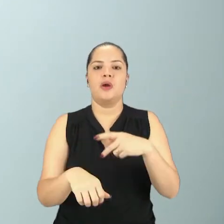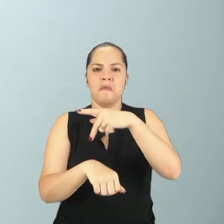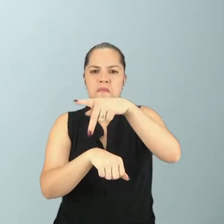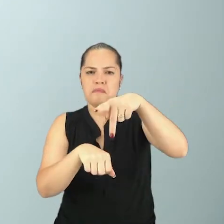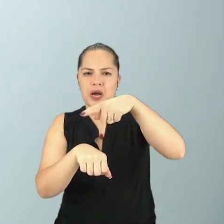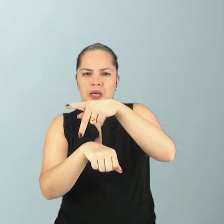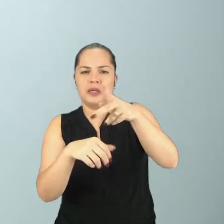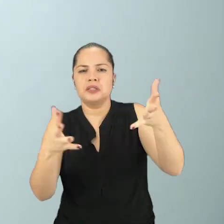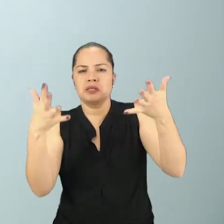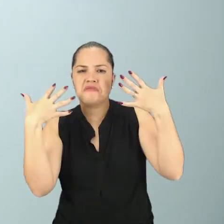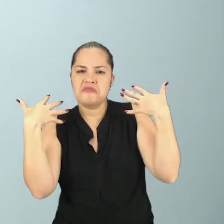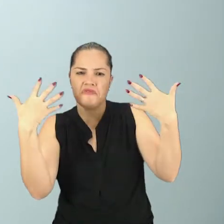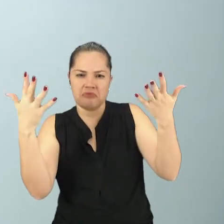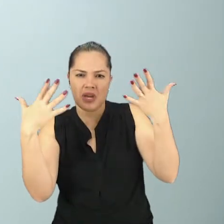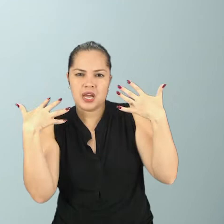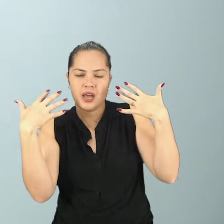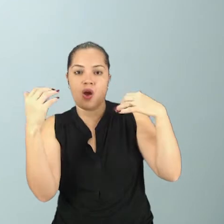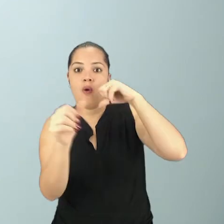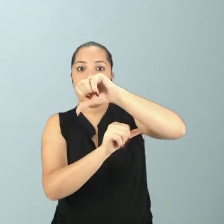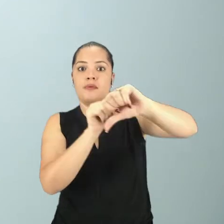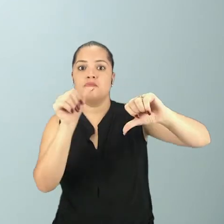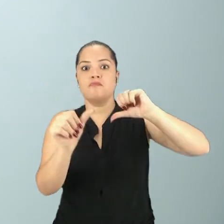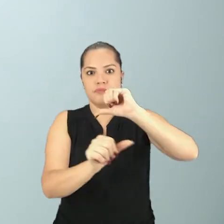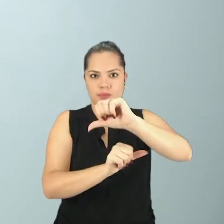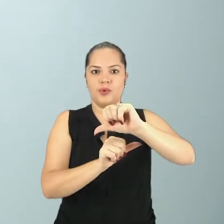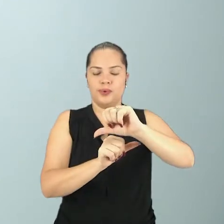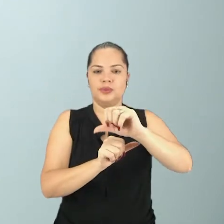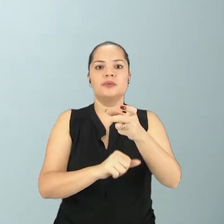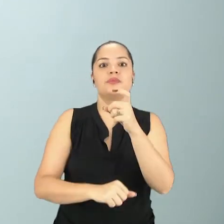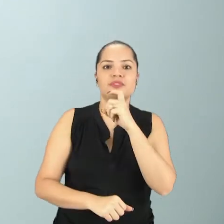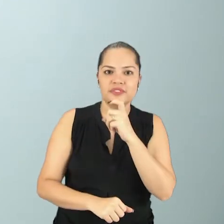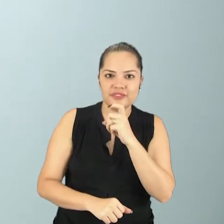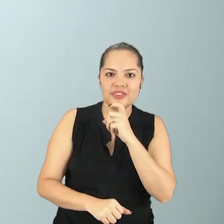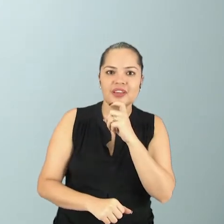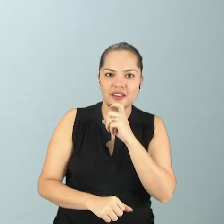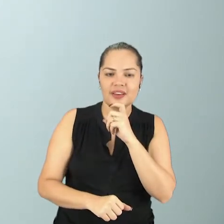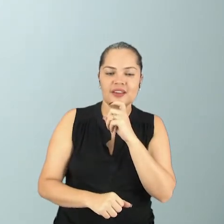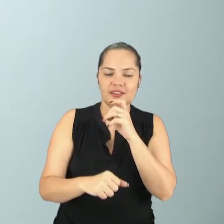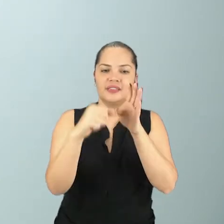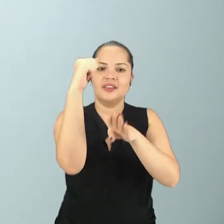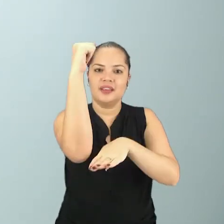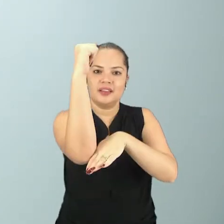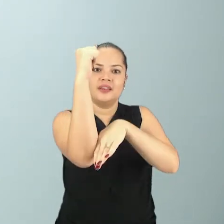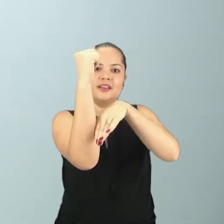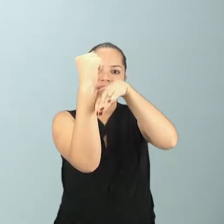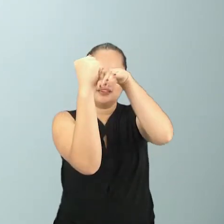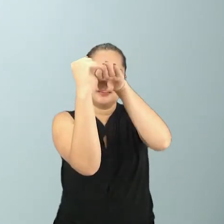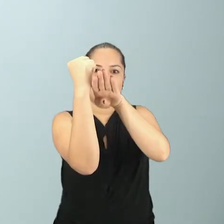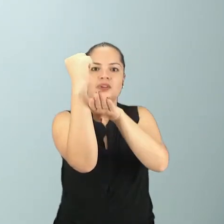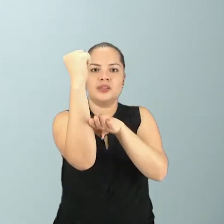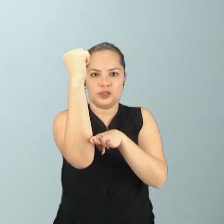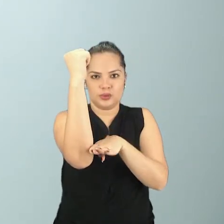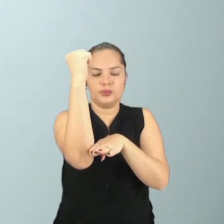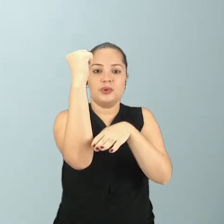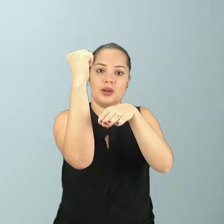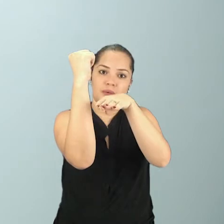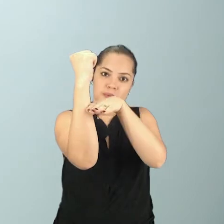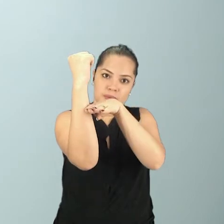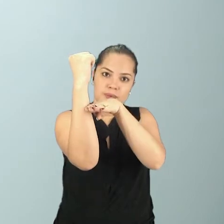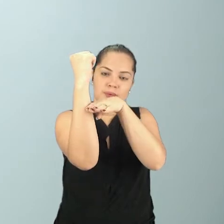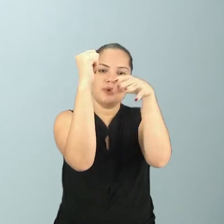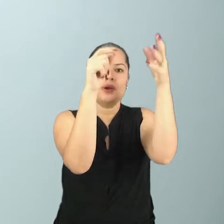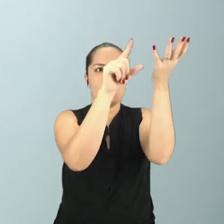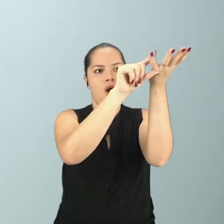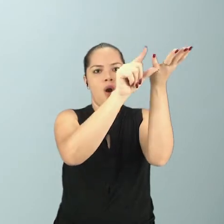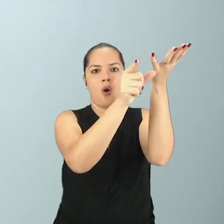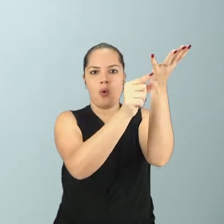no verão e ele vai para o inverno. Então as temperaturas vão caindo e esse meio termo é chamado de outono. Então outono e primavera são estações aí